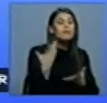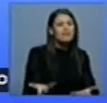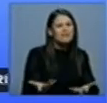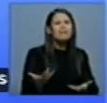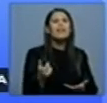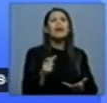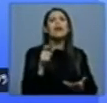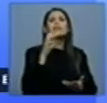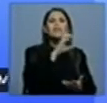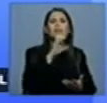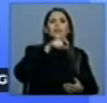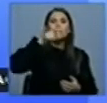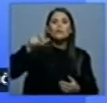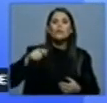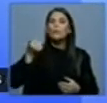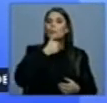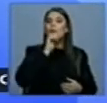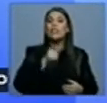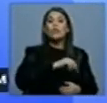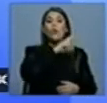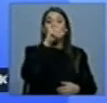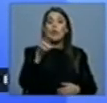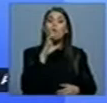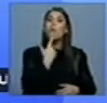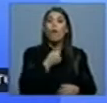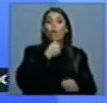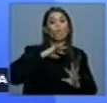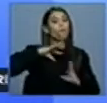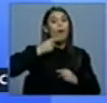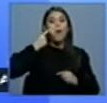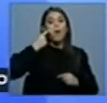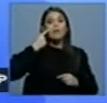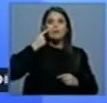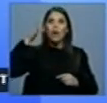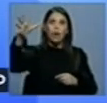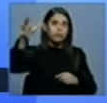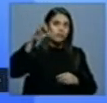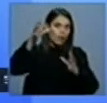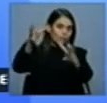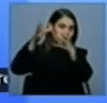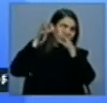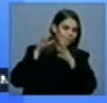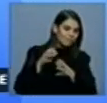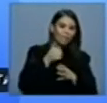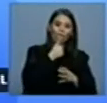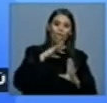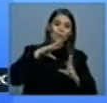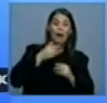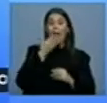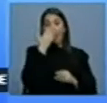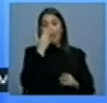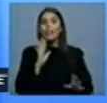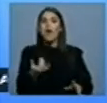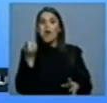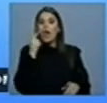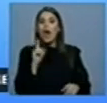estes cientistas? Fizeram já que não podemos ir a Marte testar isto, então vamos trazer Marte até nós. Então fizeram uma experiência que consiste no seguinte: